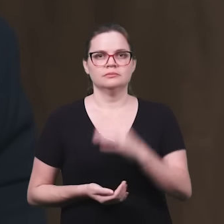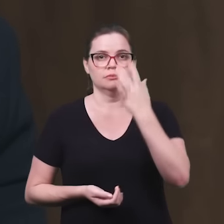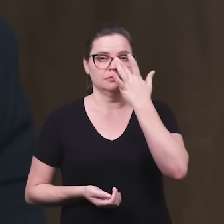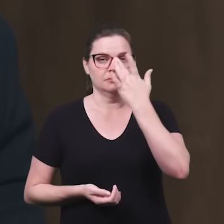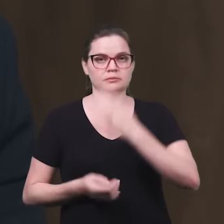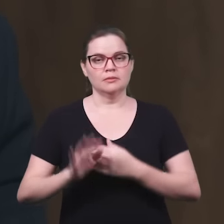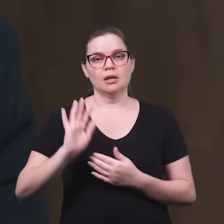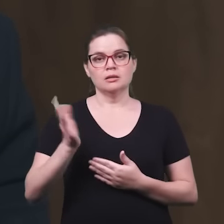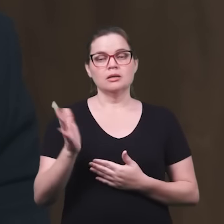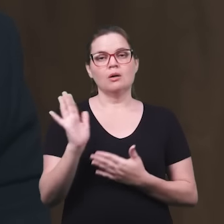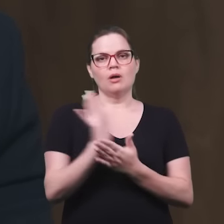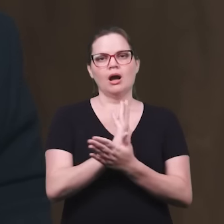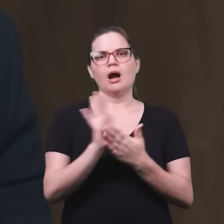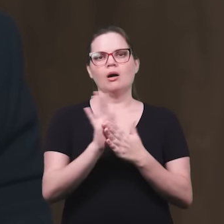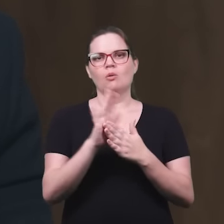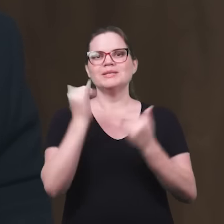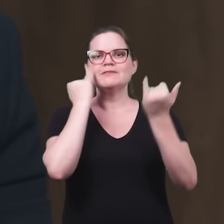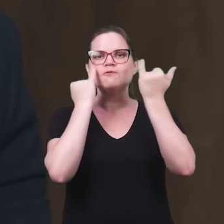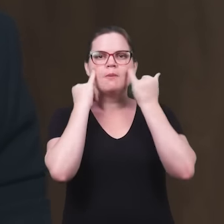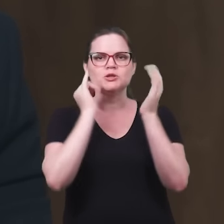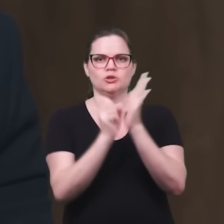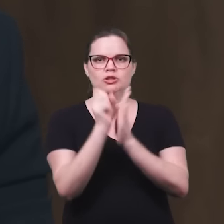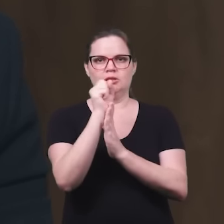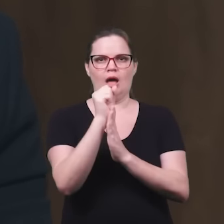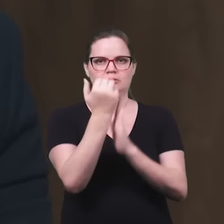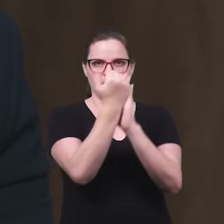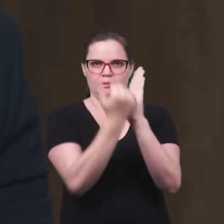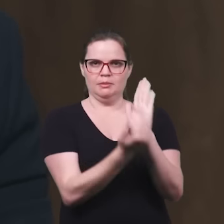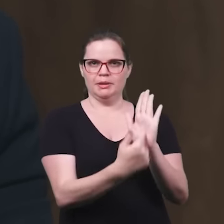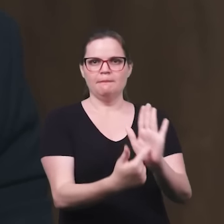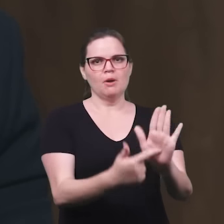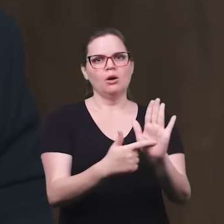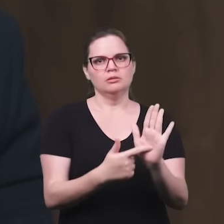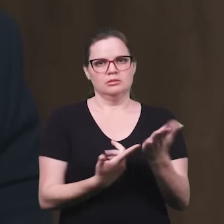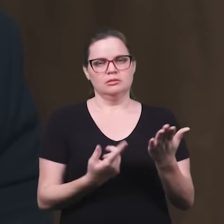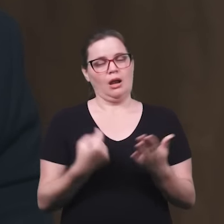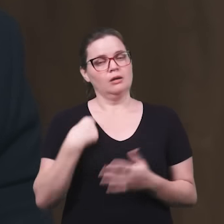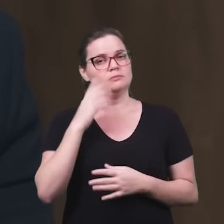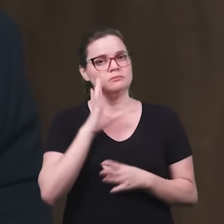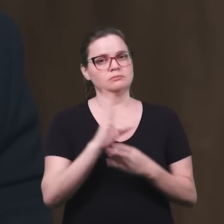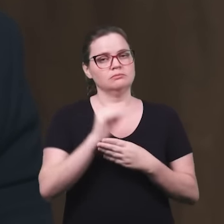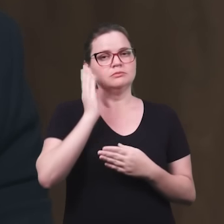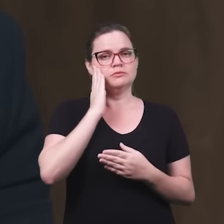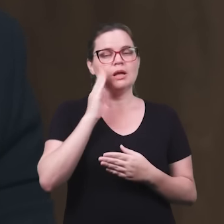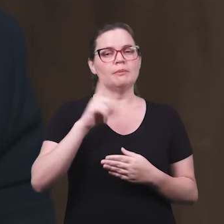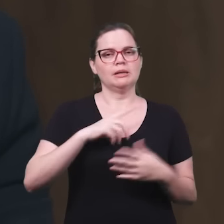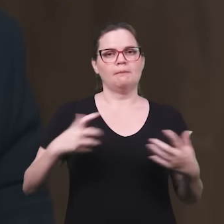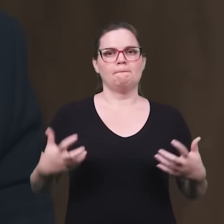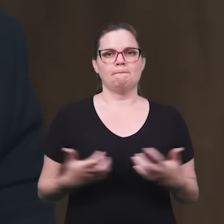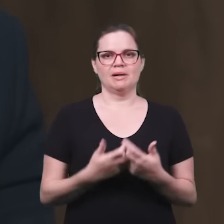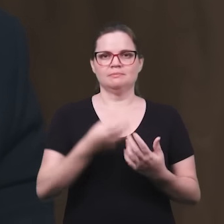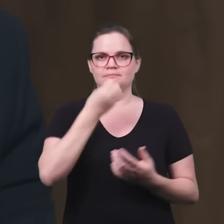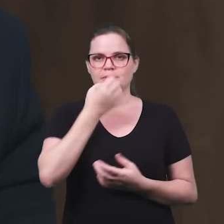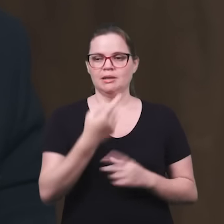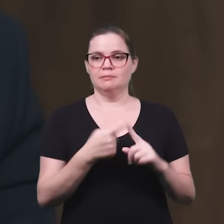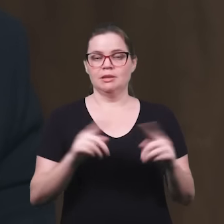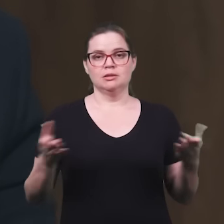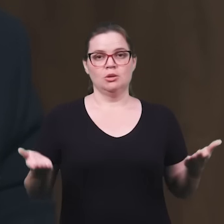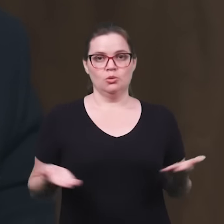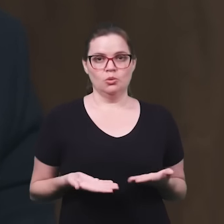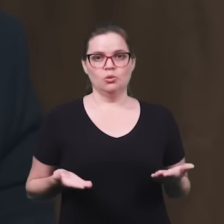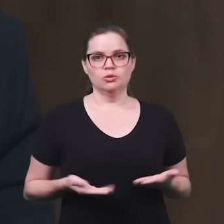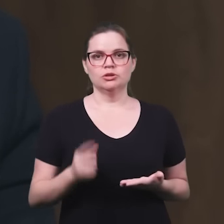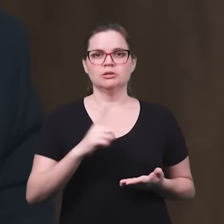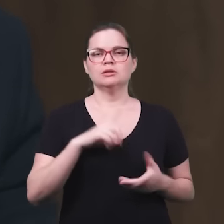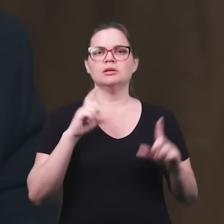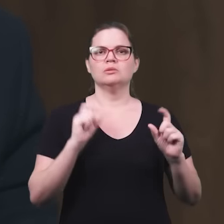São as métricas que eu já até citei, né? Os insights. É isso que vai fazer realmente mostrar que você está tendo essa conexão. Mas, hoje em